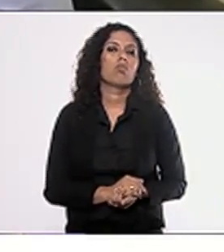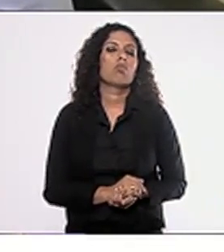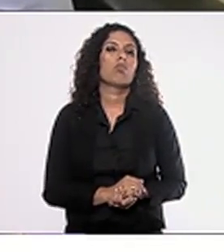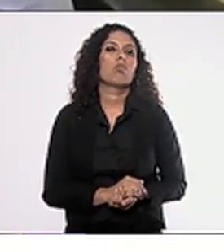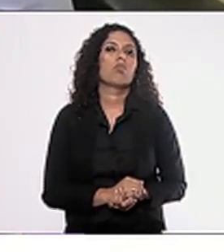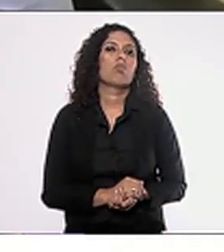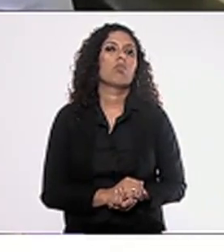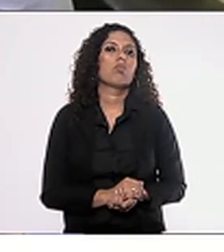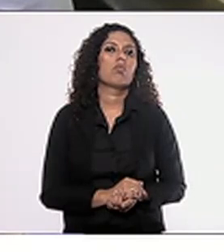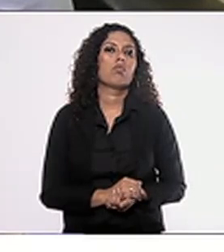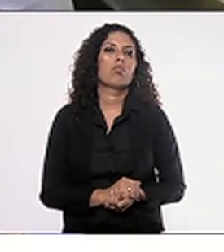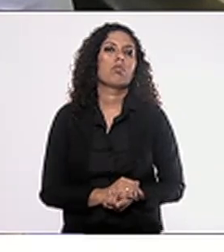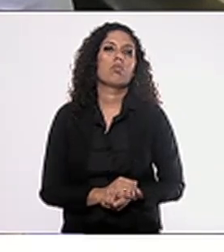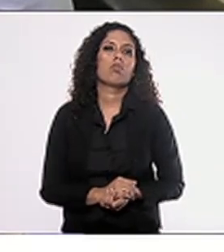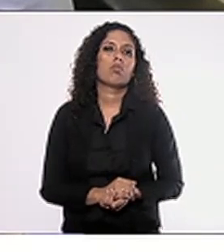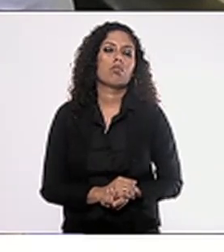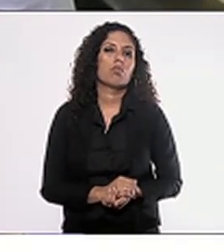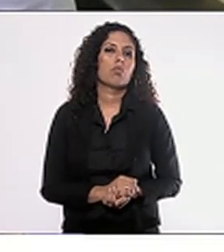Obrigada.